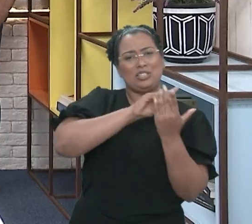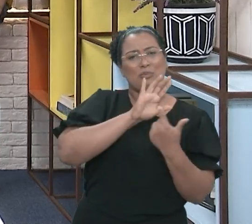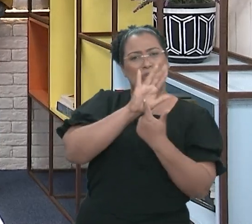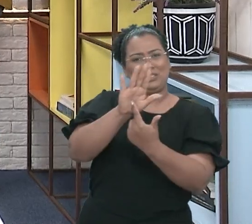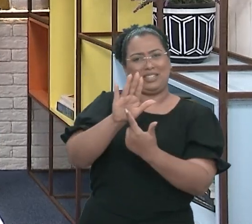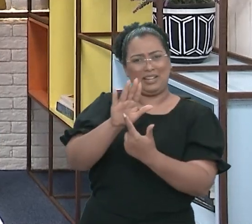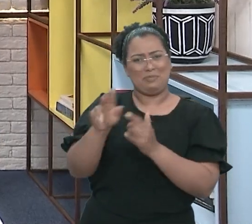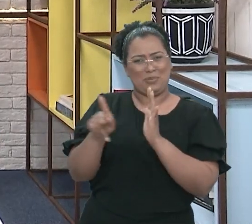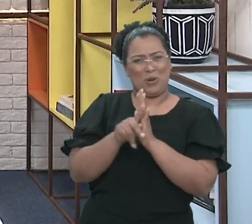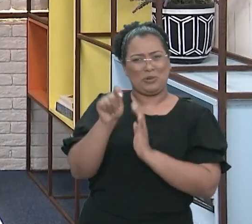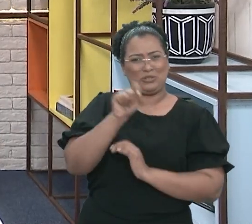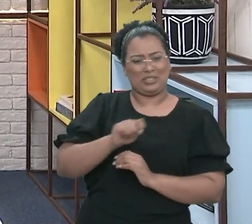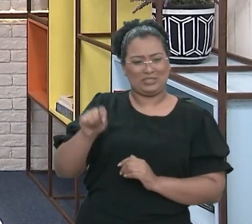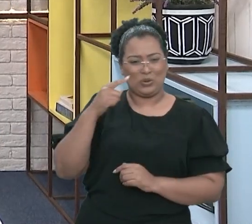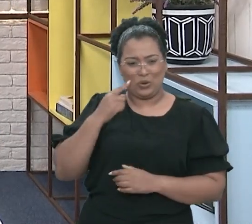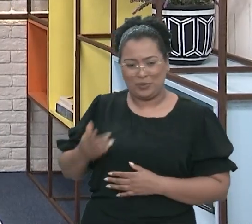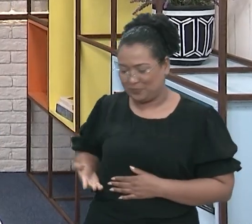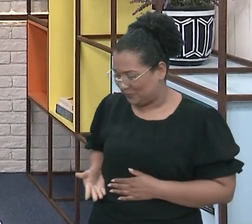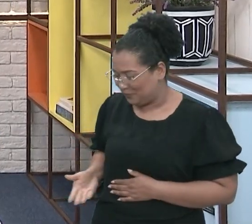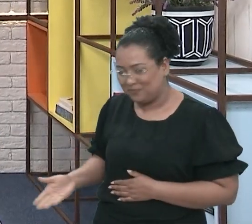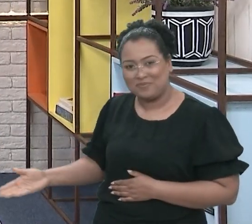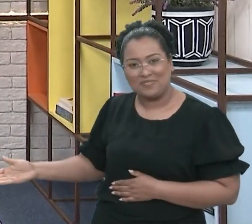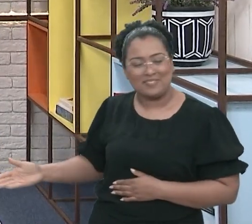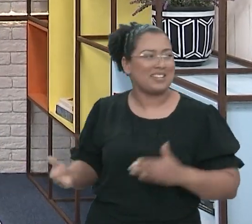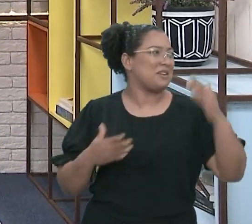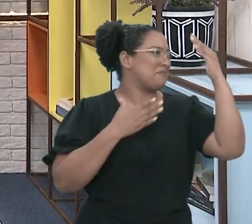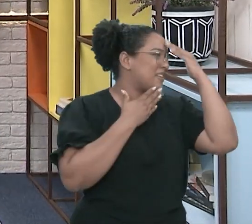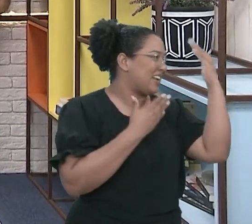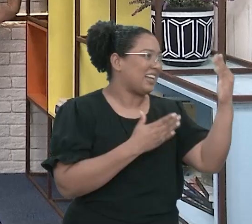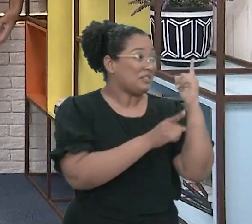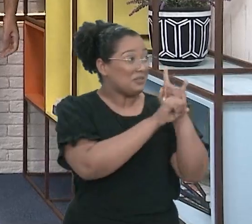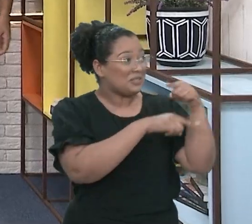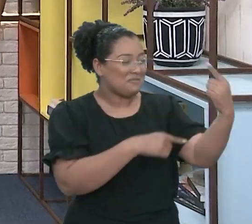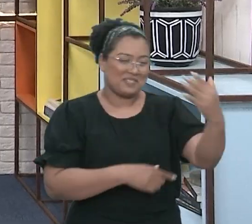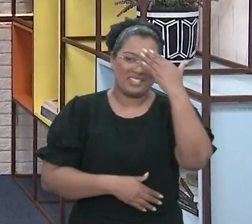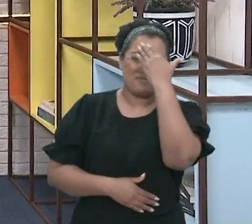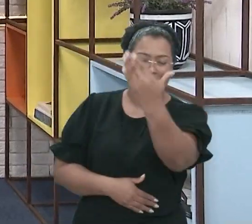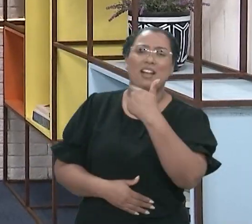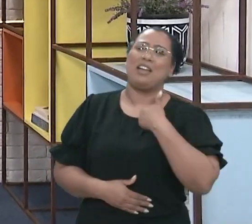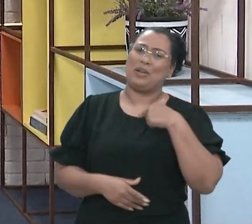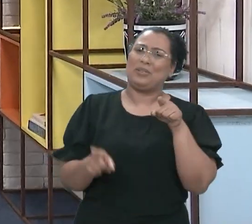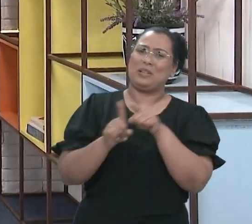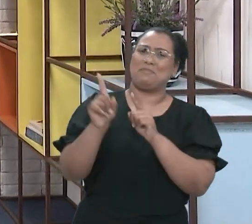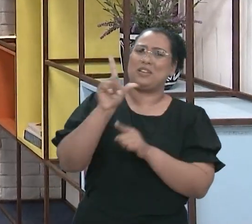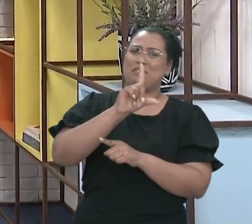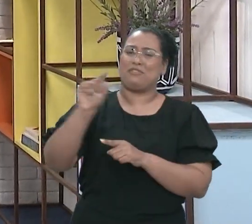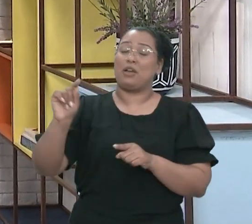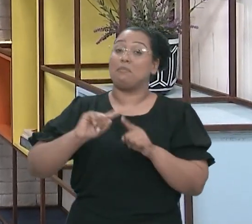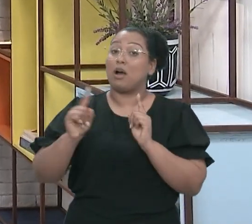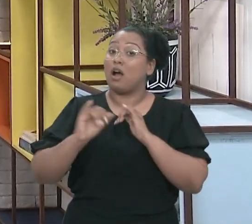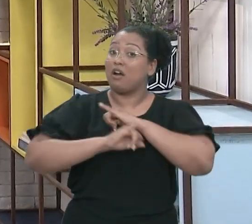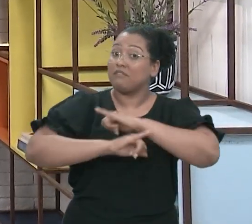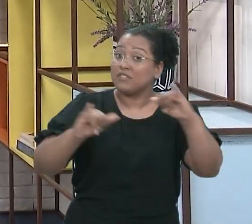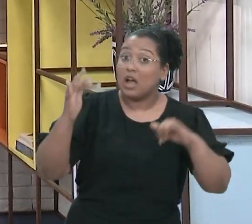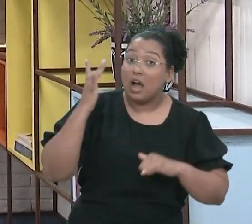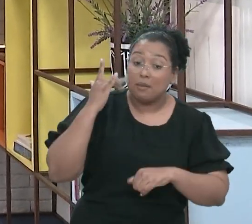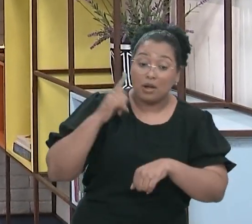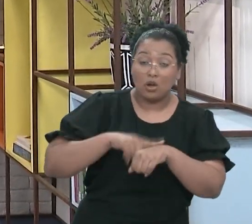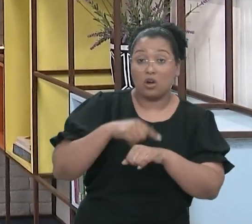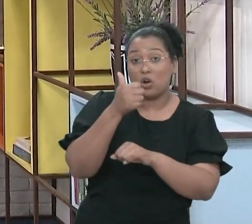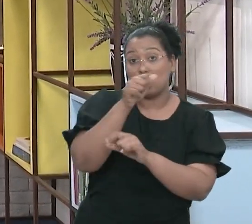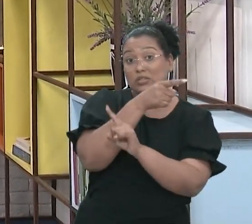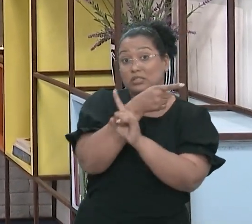@ladadufg. Muito obrigado, viu, Amadeus? Obrigado, até a próxima. Cássio. Até a próxima. Pessoal, já vou indo nessa também, mas te espero amanhã, a partir das